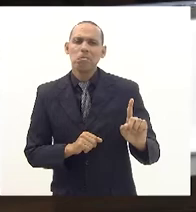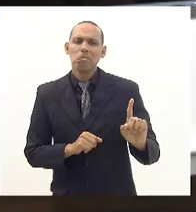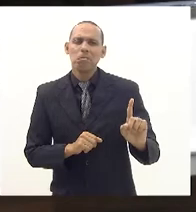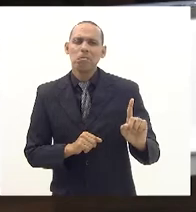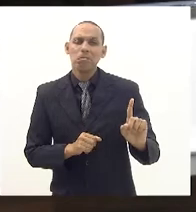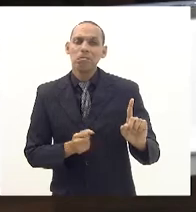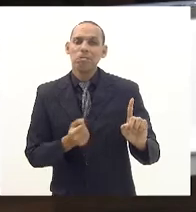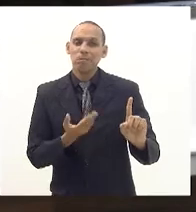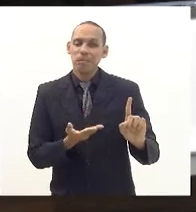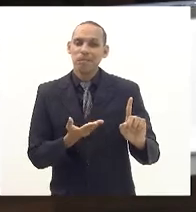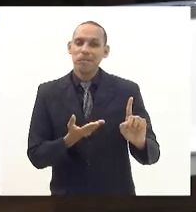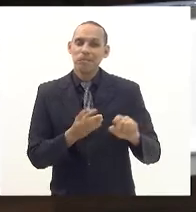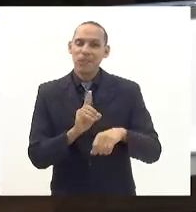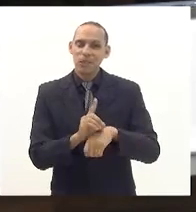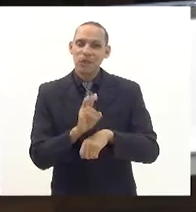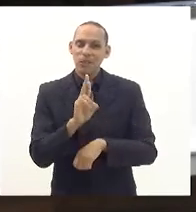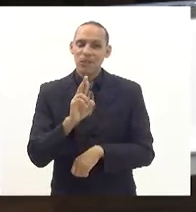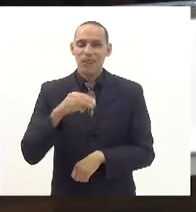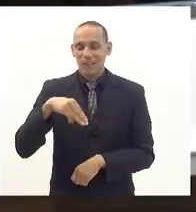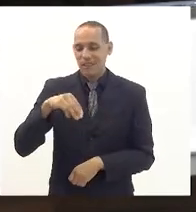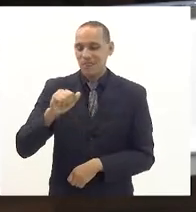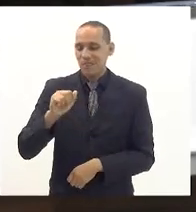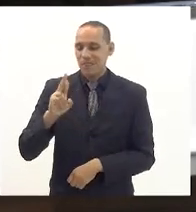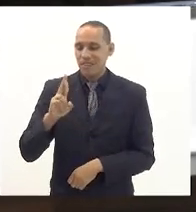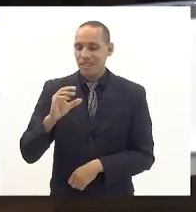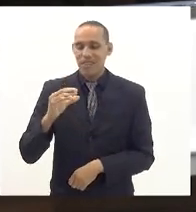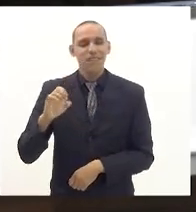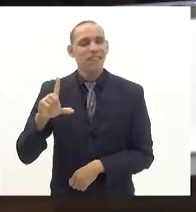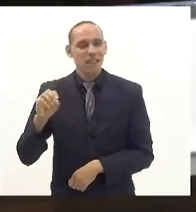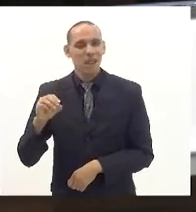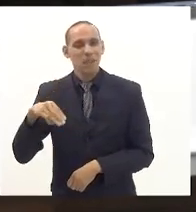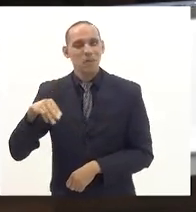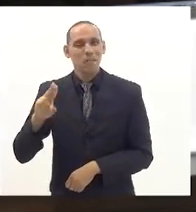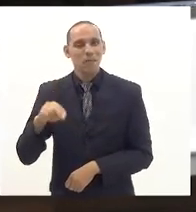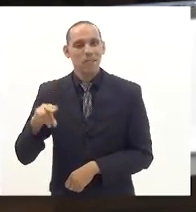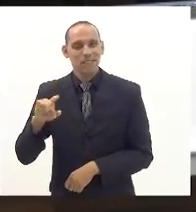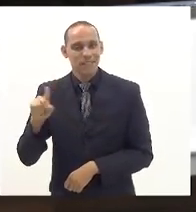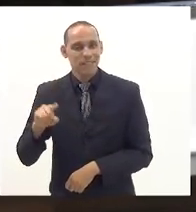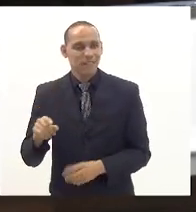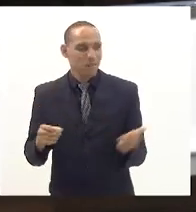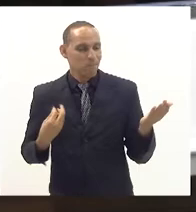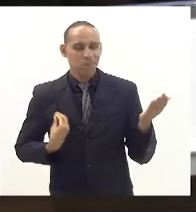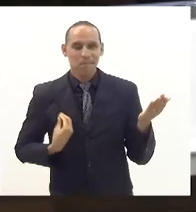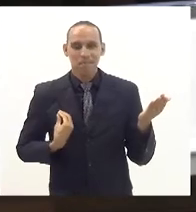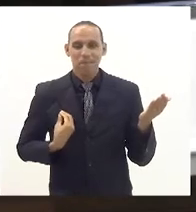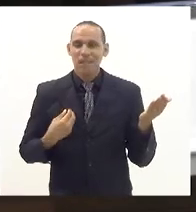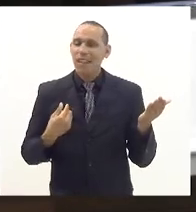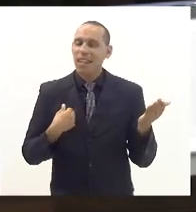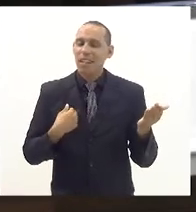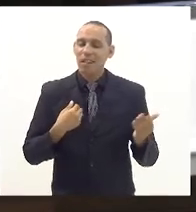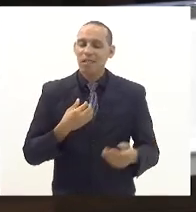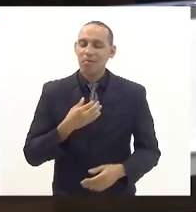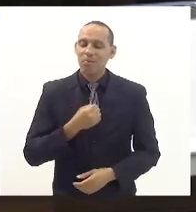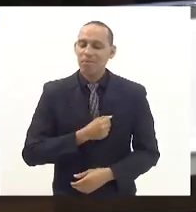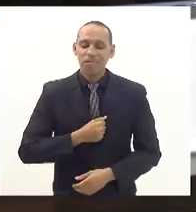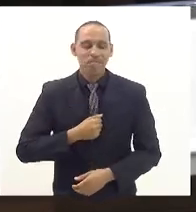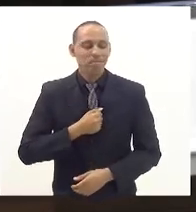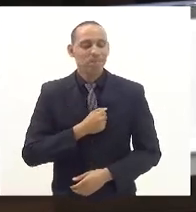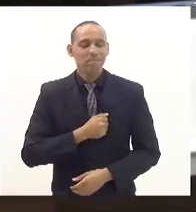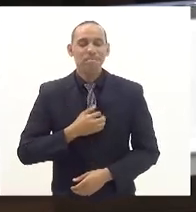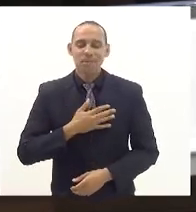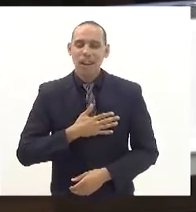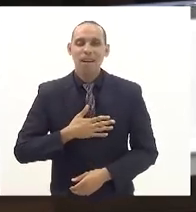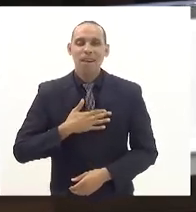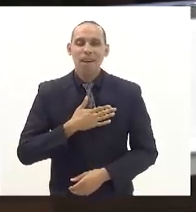é o Doutor Marcelo Muniz que está presente onde aqui e eu tive a grata satisfação